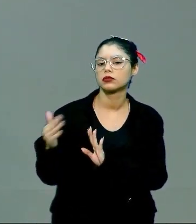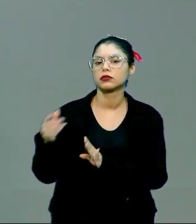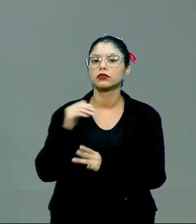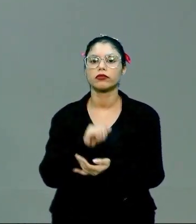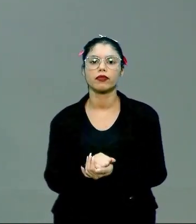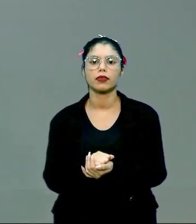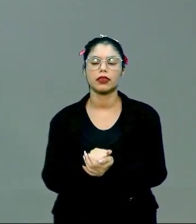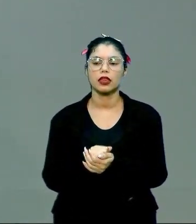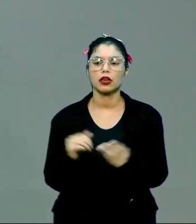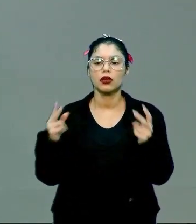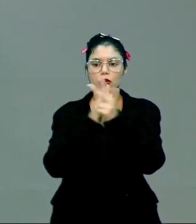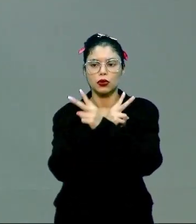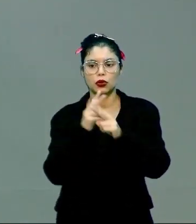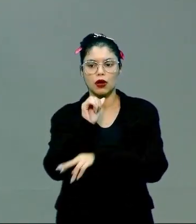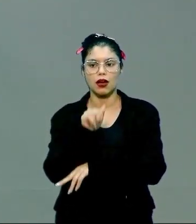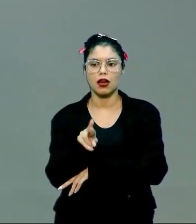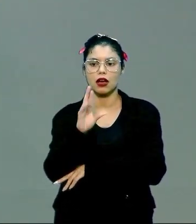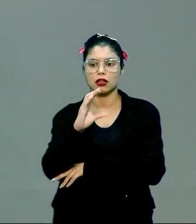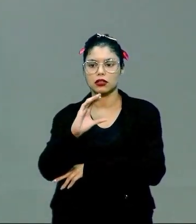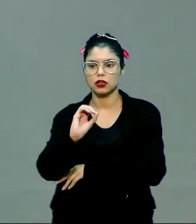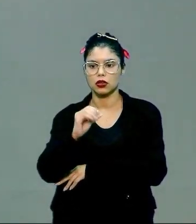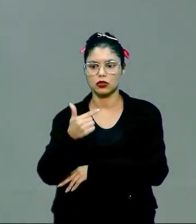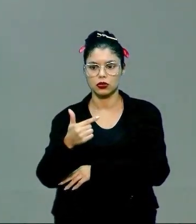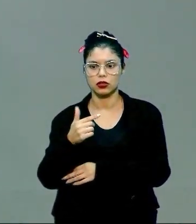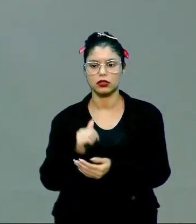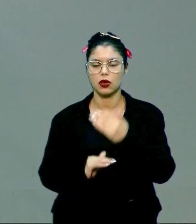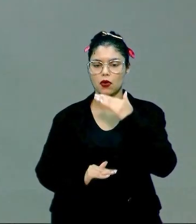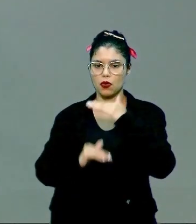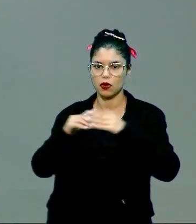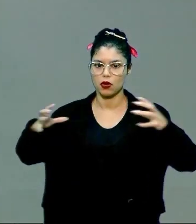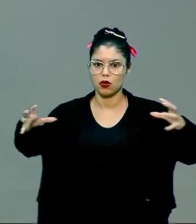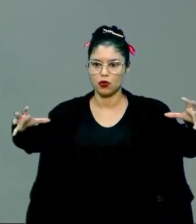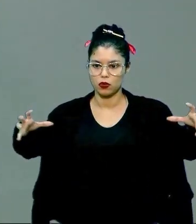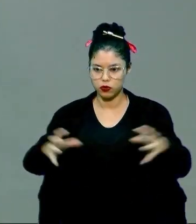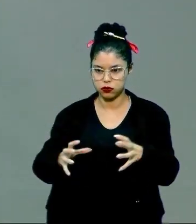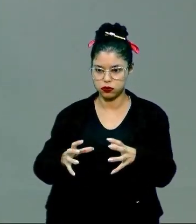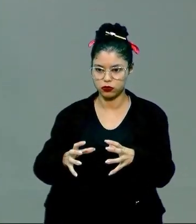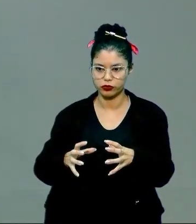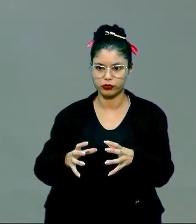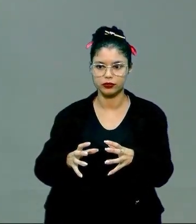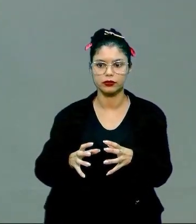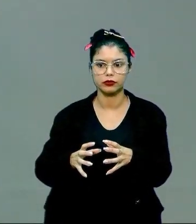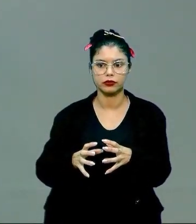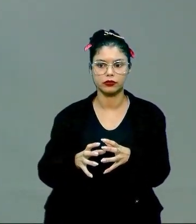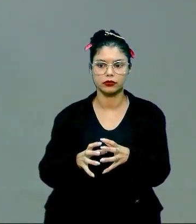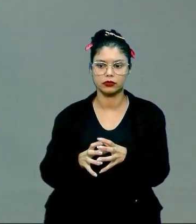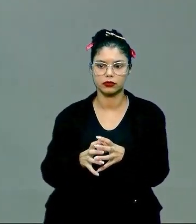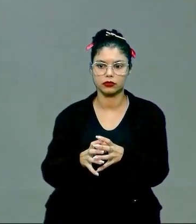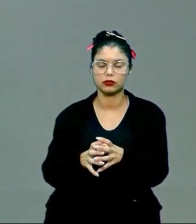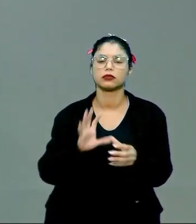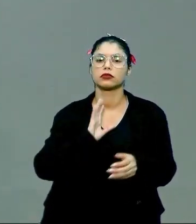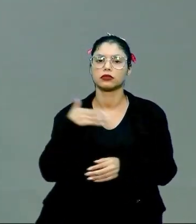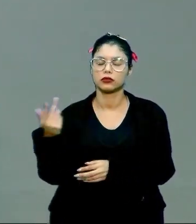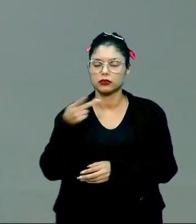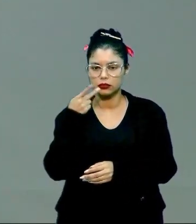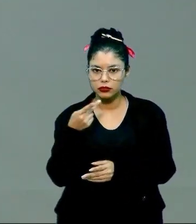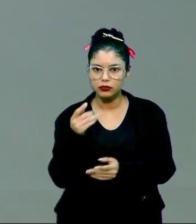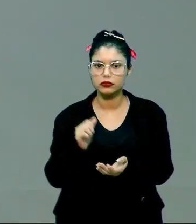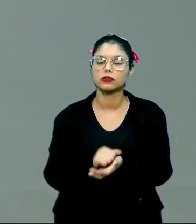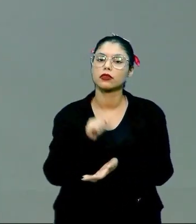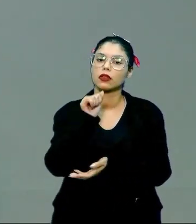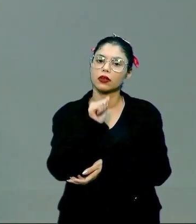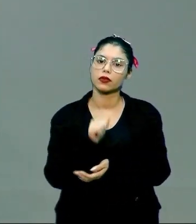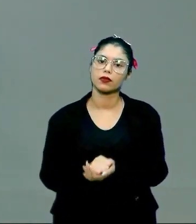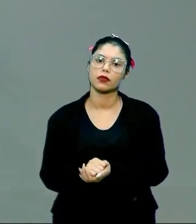ar comprimido, eu estou falando de uma compressão. As moléculas elas são espremidas. Quando eu falo de um ar rarefeito,